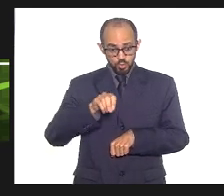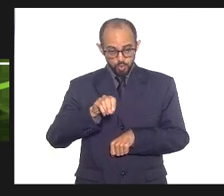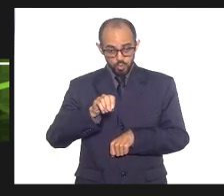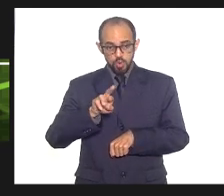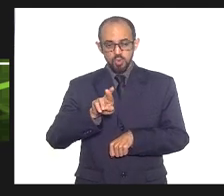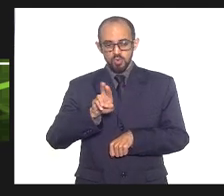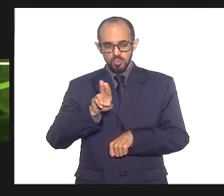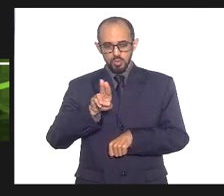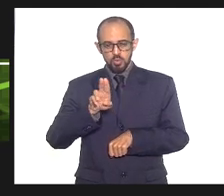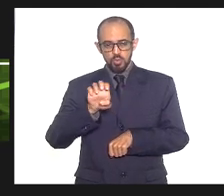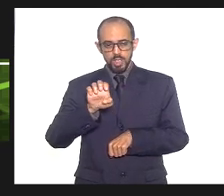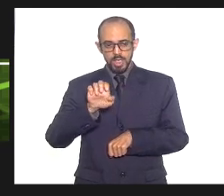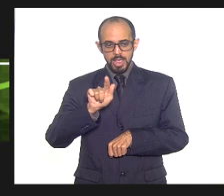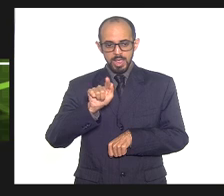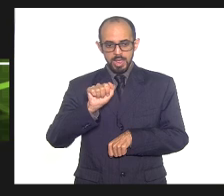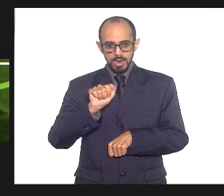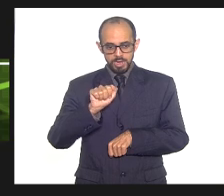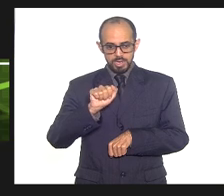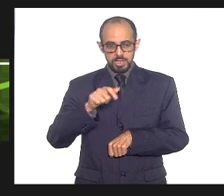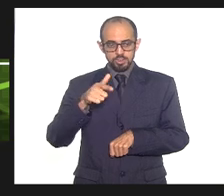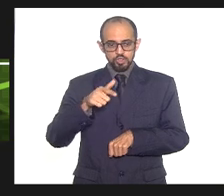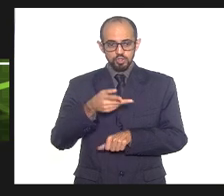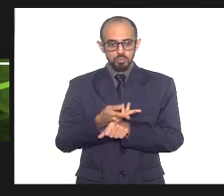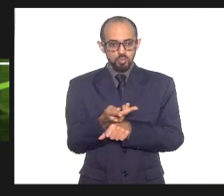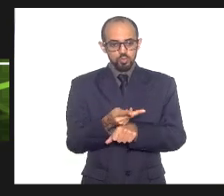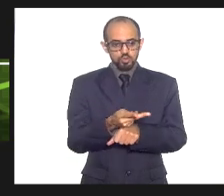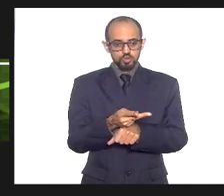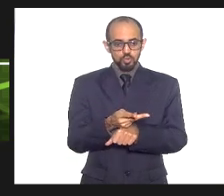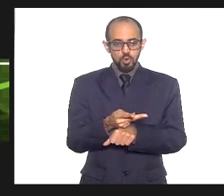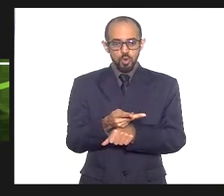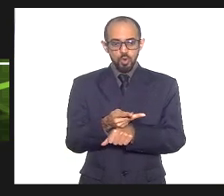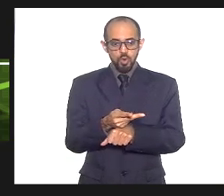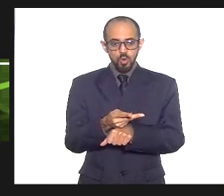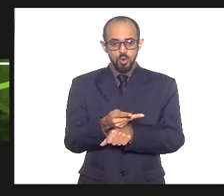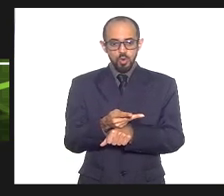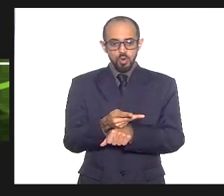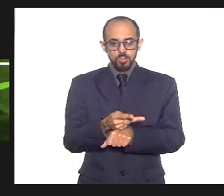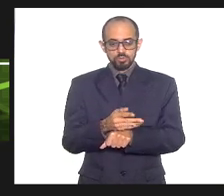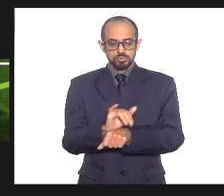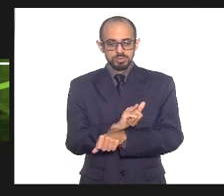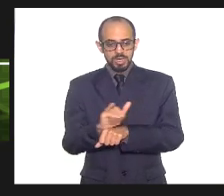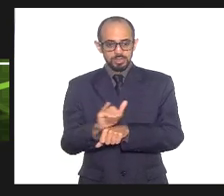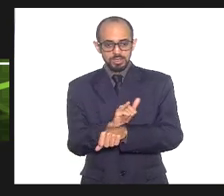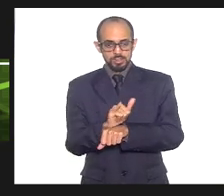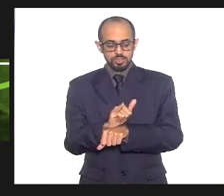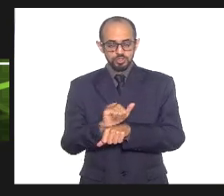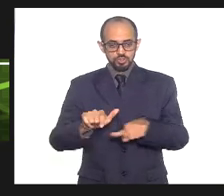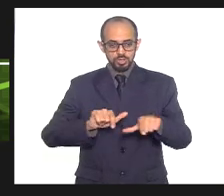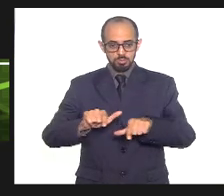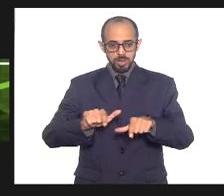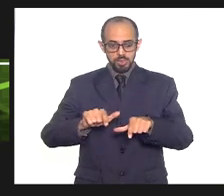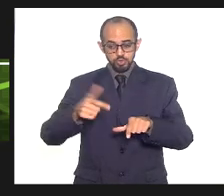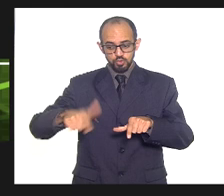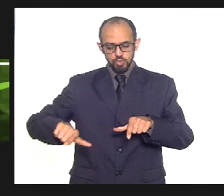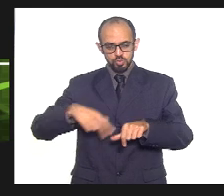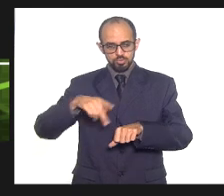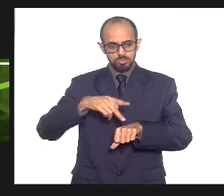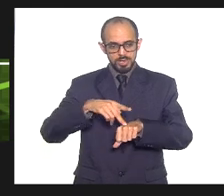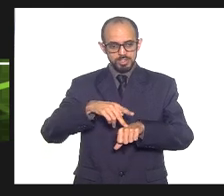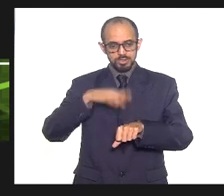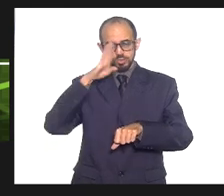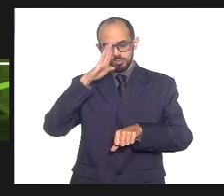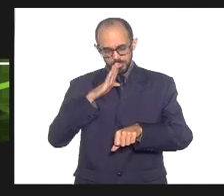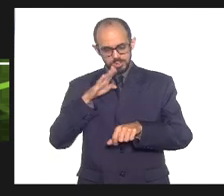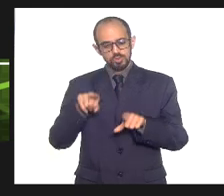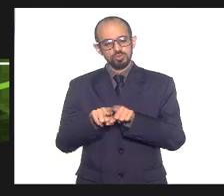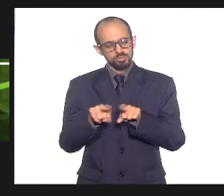atividades no portfólio internacional, onde o Brasil desempenha um papel preponderante. Vou voltar a isso